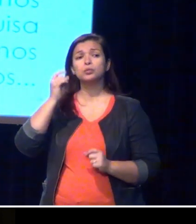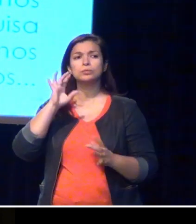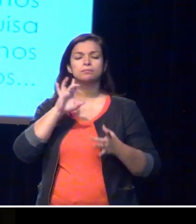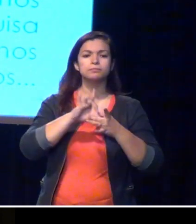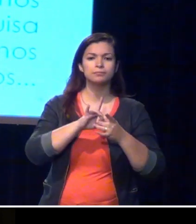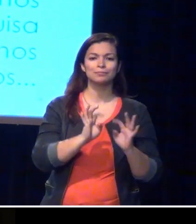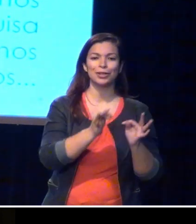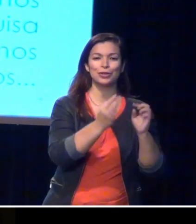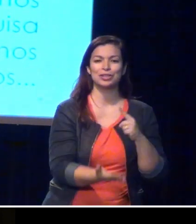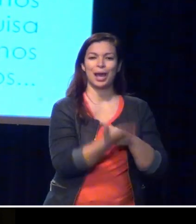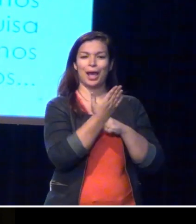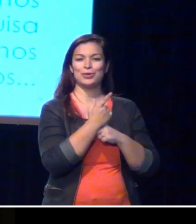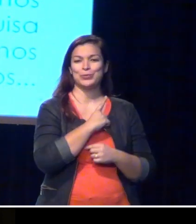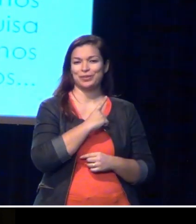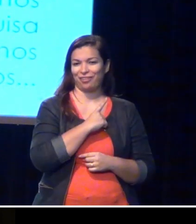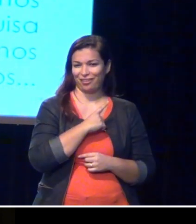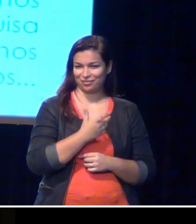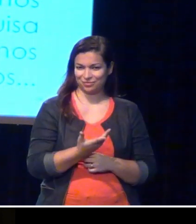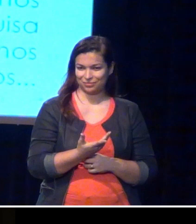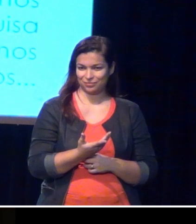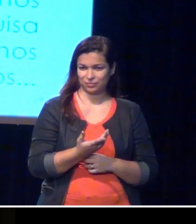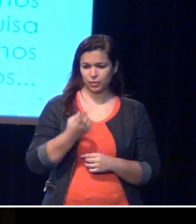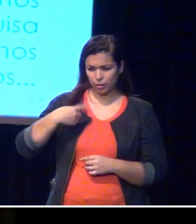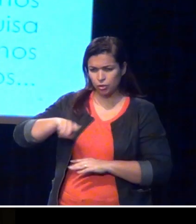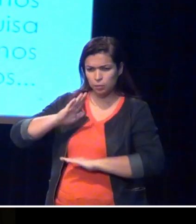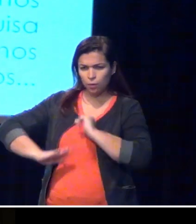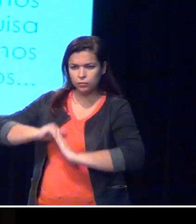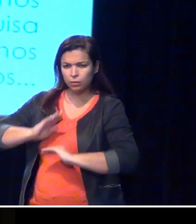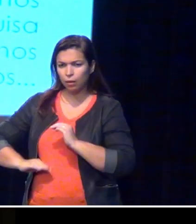em tecnologias. E a nossa vida profissional?